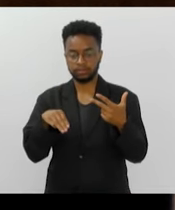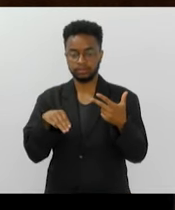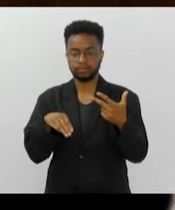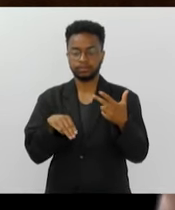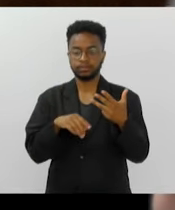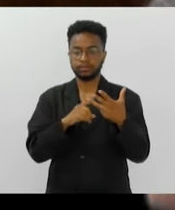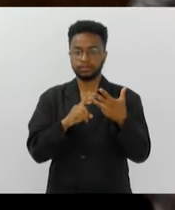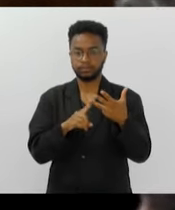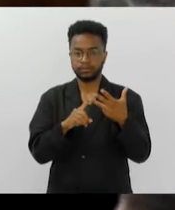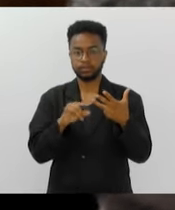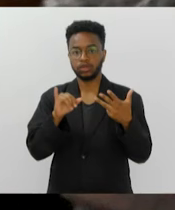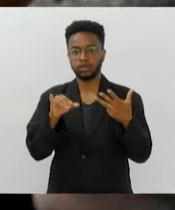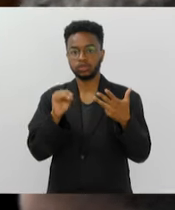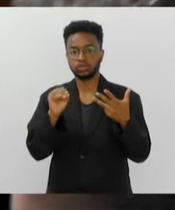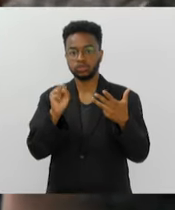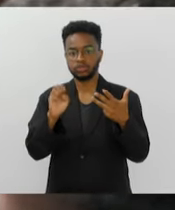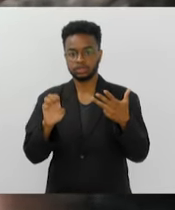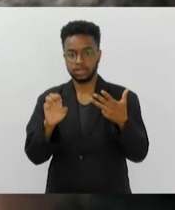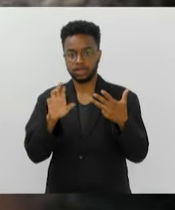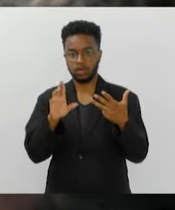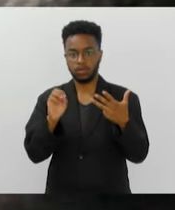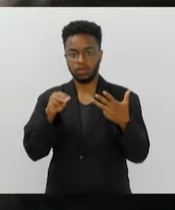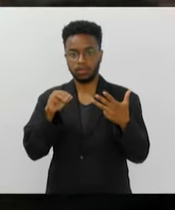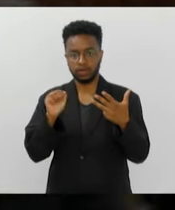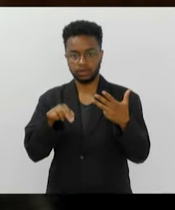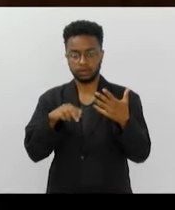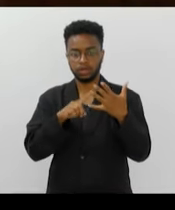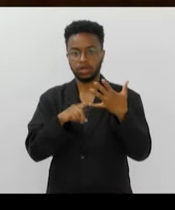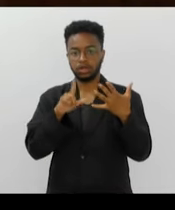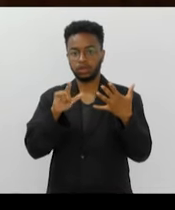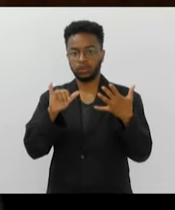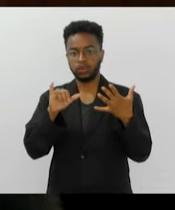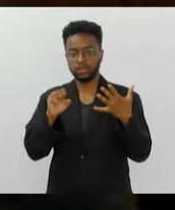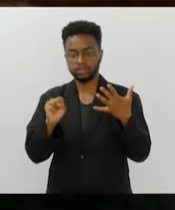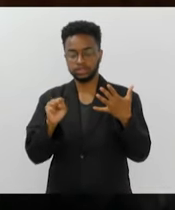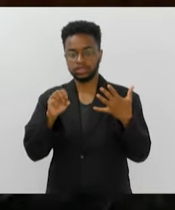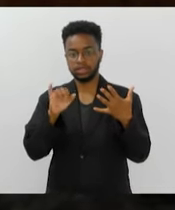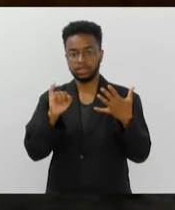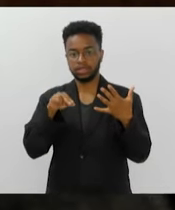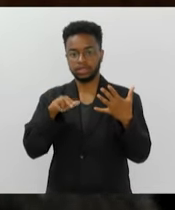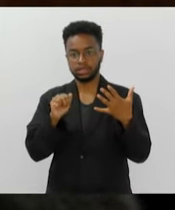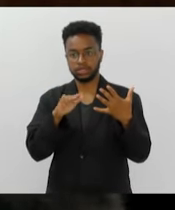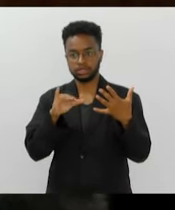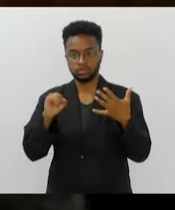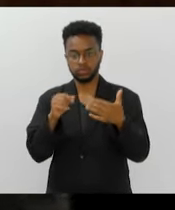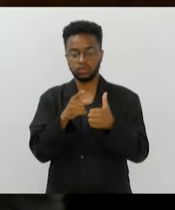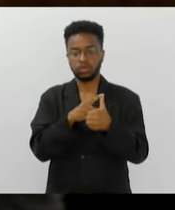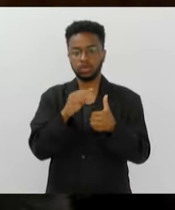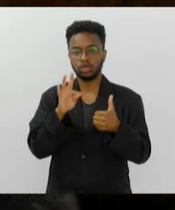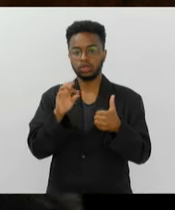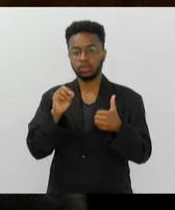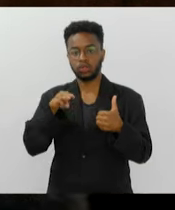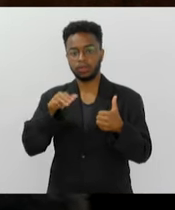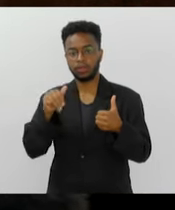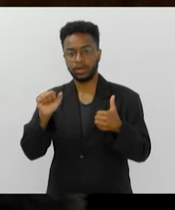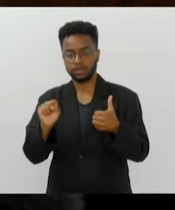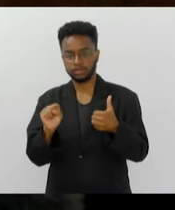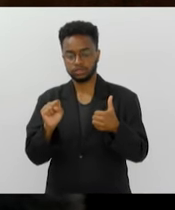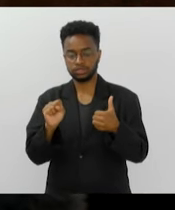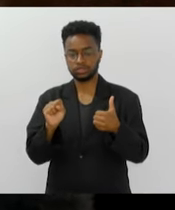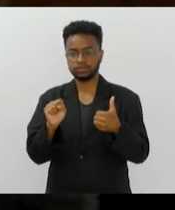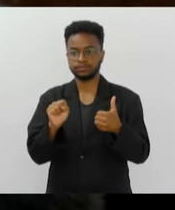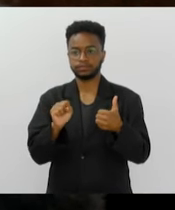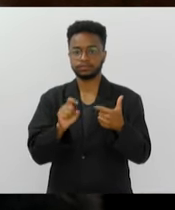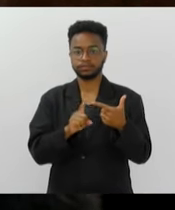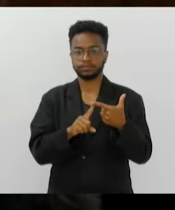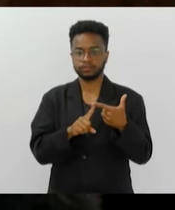Pereira José Roman luí Inácio Maranhão filho Tomás Antônio da Silva Meireles